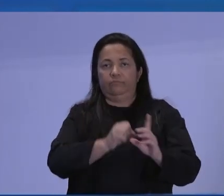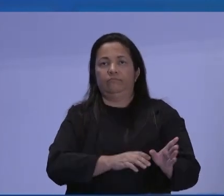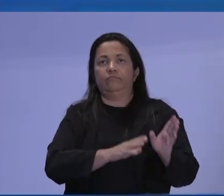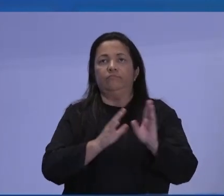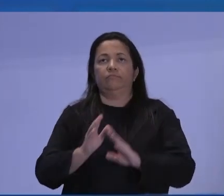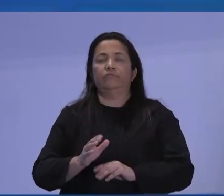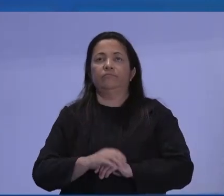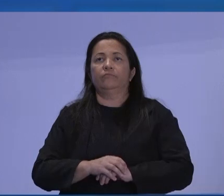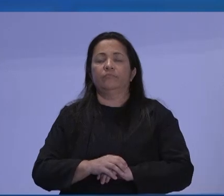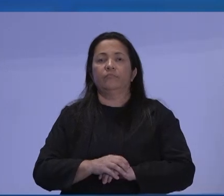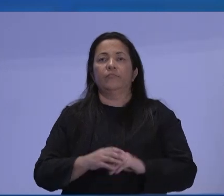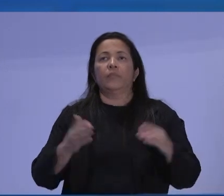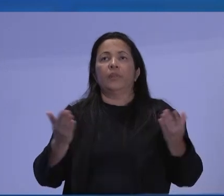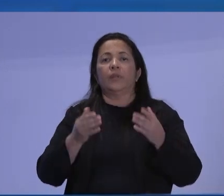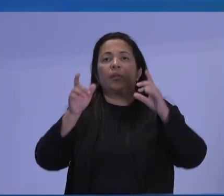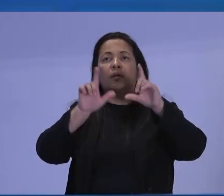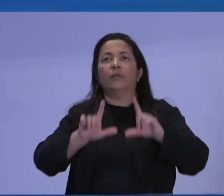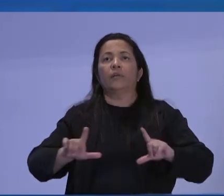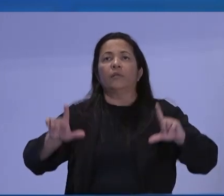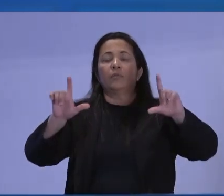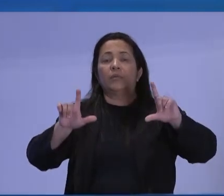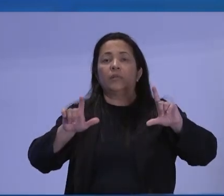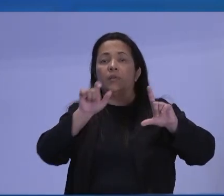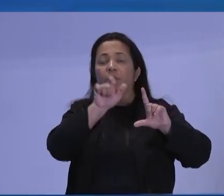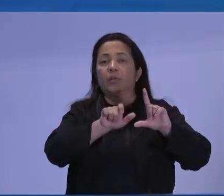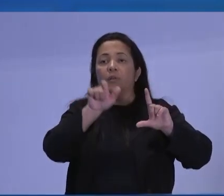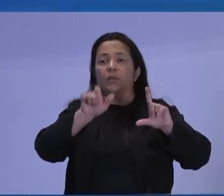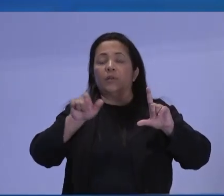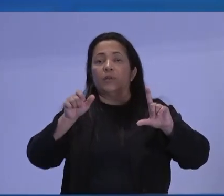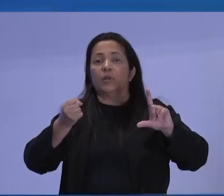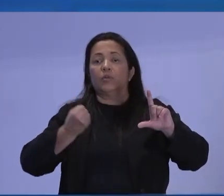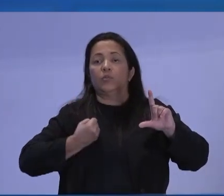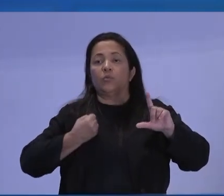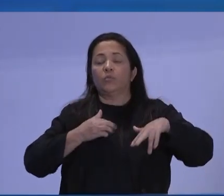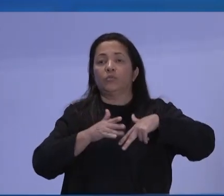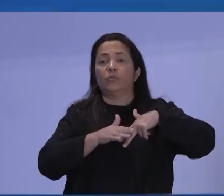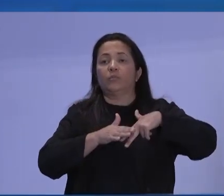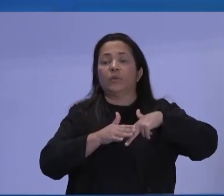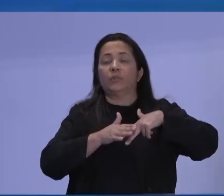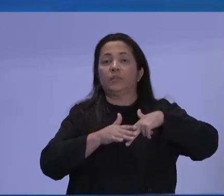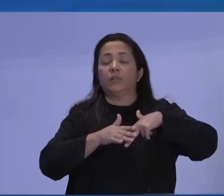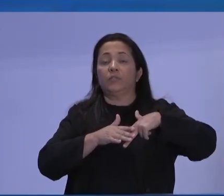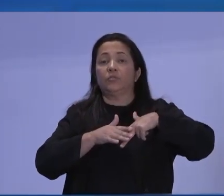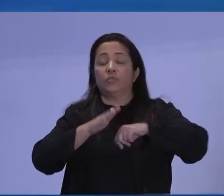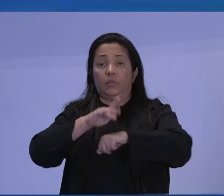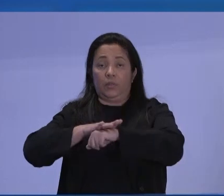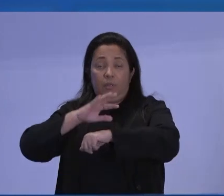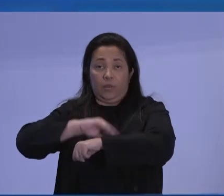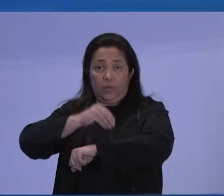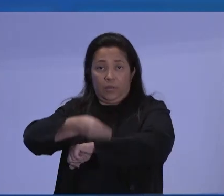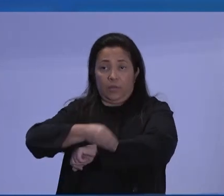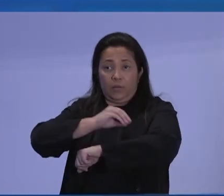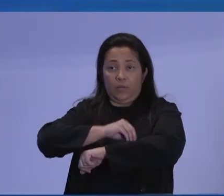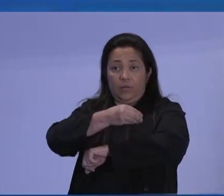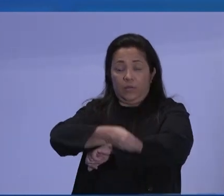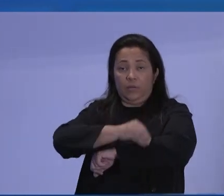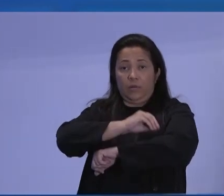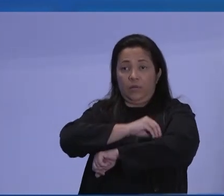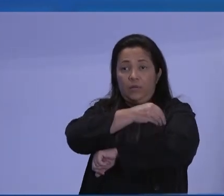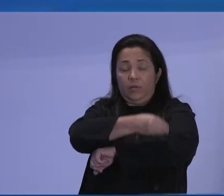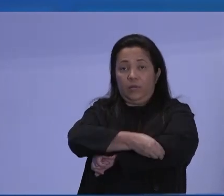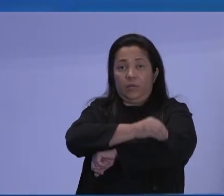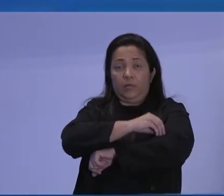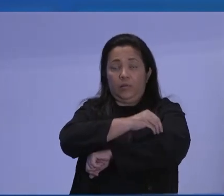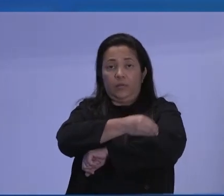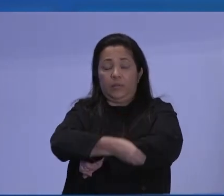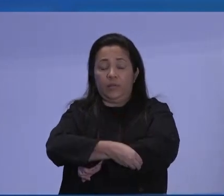Bom, aqui então vamos falar um pouquinho de casos. A hanseníase ela é classificada, quando a gente fala dos graus de incapacidade, esse nome está sendo revisto,